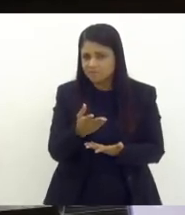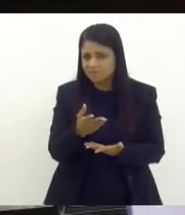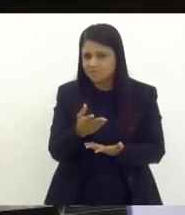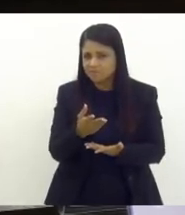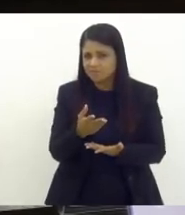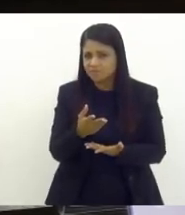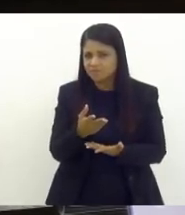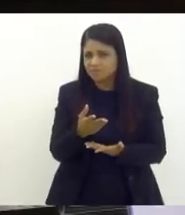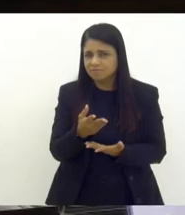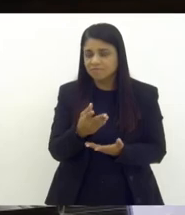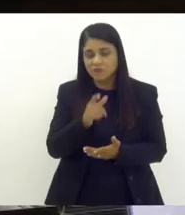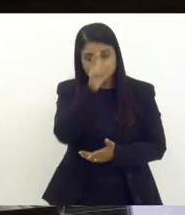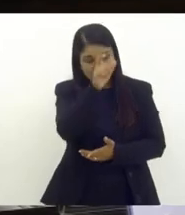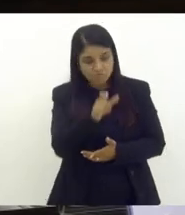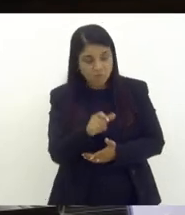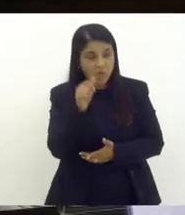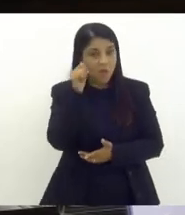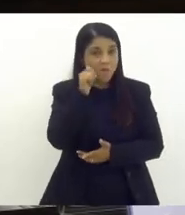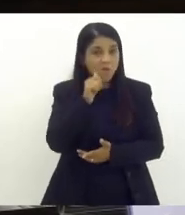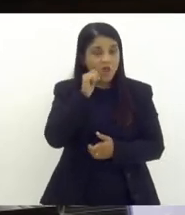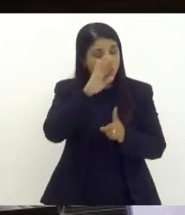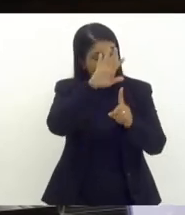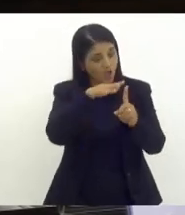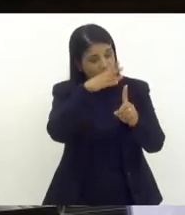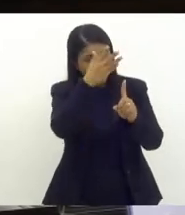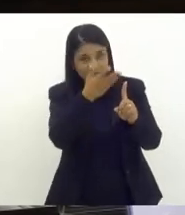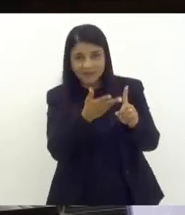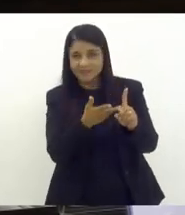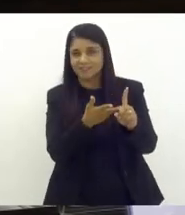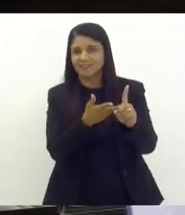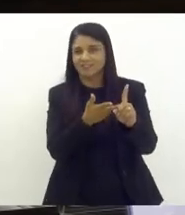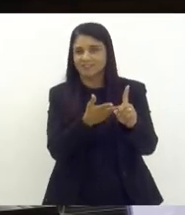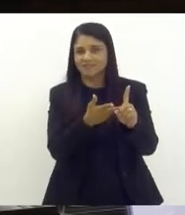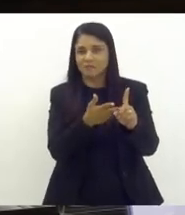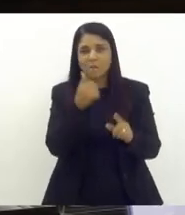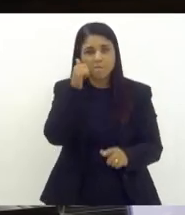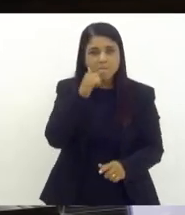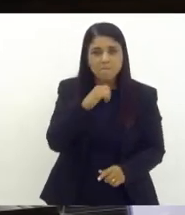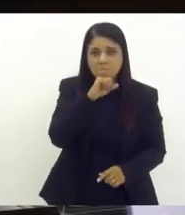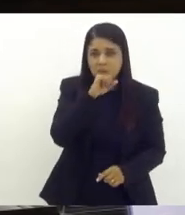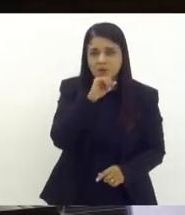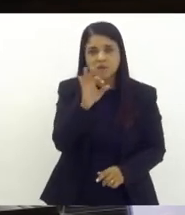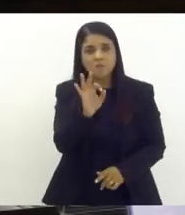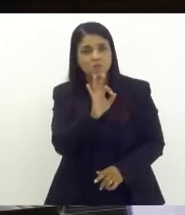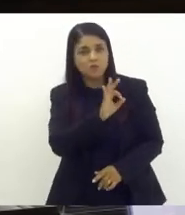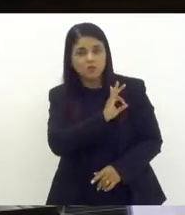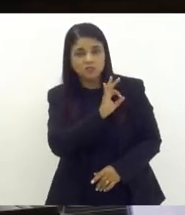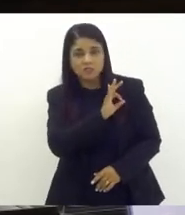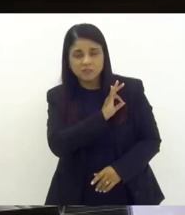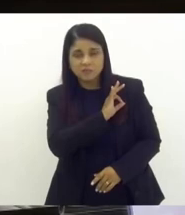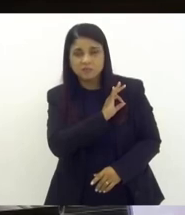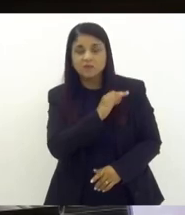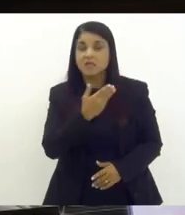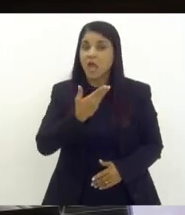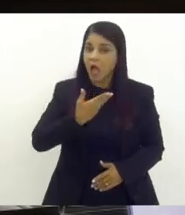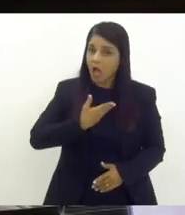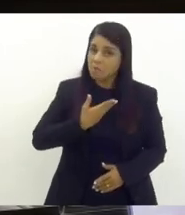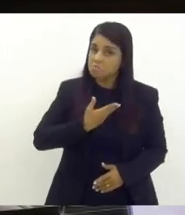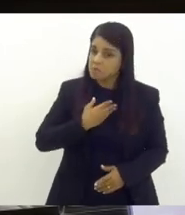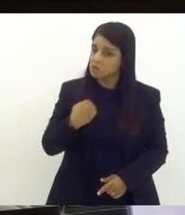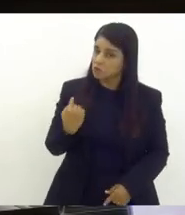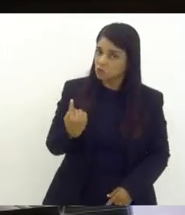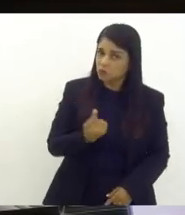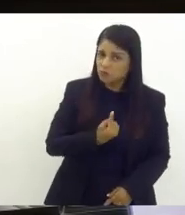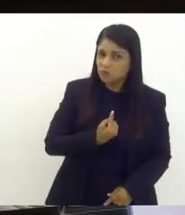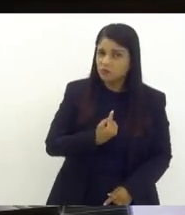é uma mulher a nossa homenageada é uma mulher é uma mãe é uma policial e é uma amiga nossa de todos nós